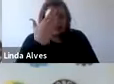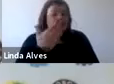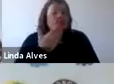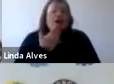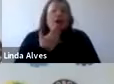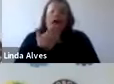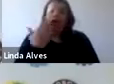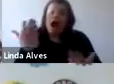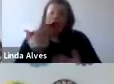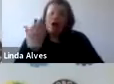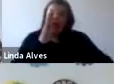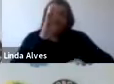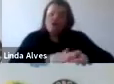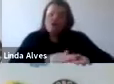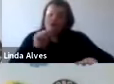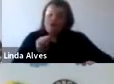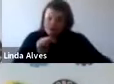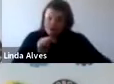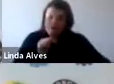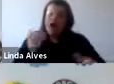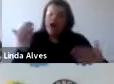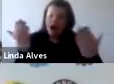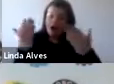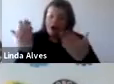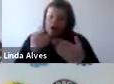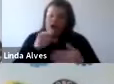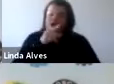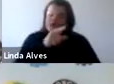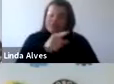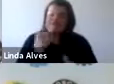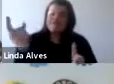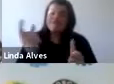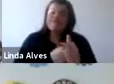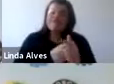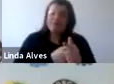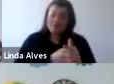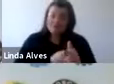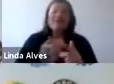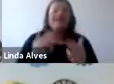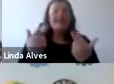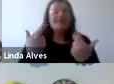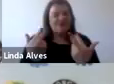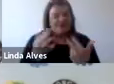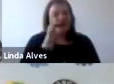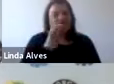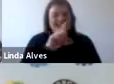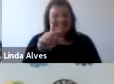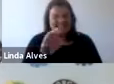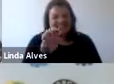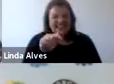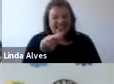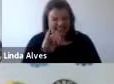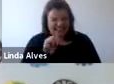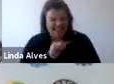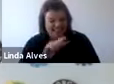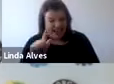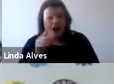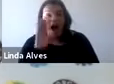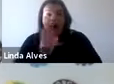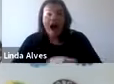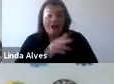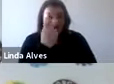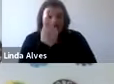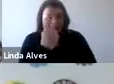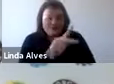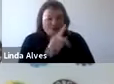agora você está em plantão aqui na live SMC, como a gente fez com o Ezequiel há umas 2 semanas, agora é a sua vez de estar